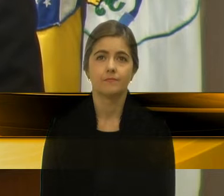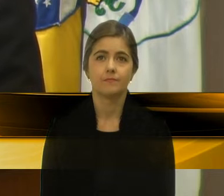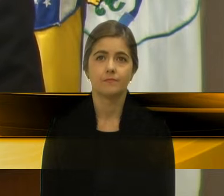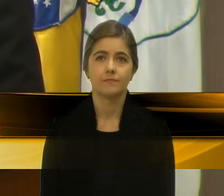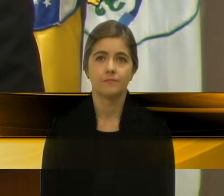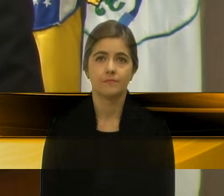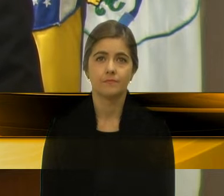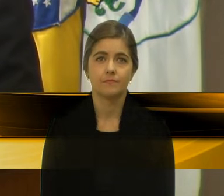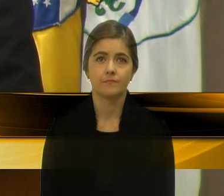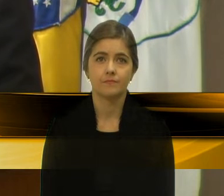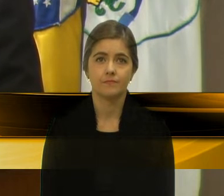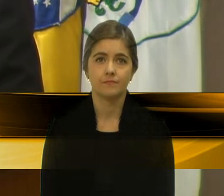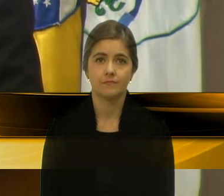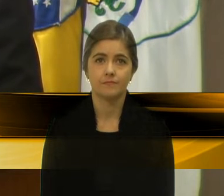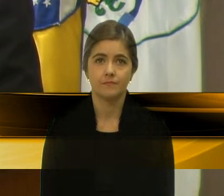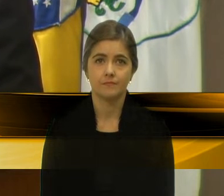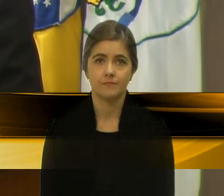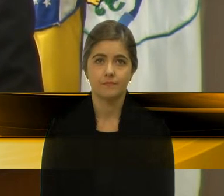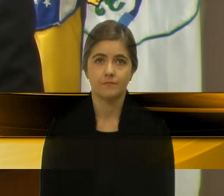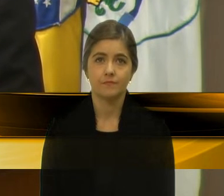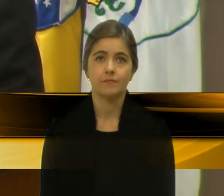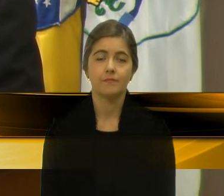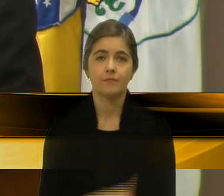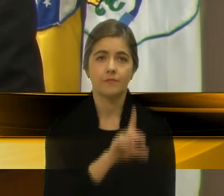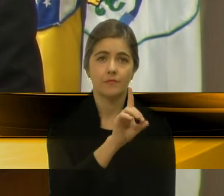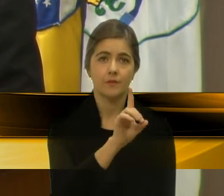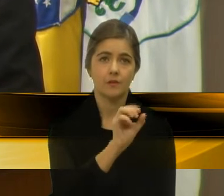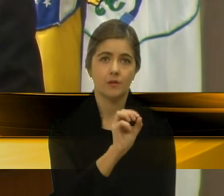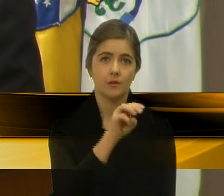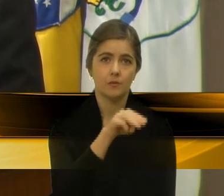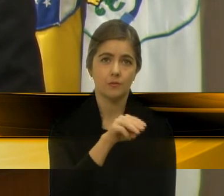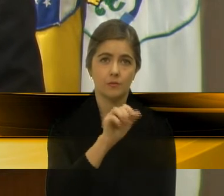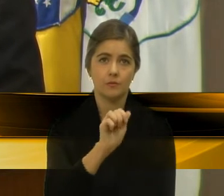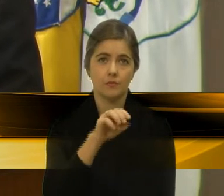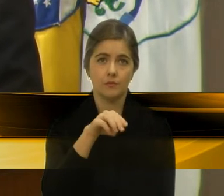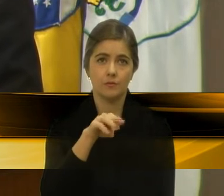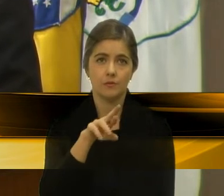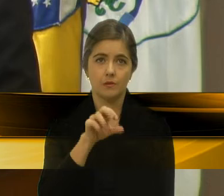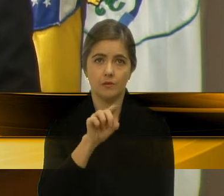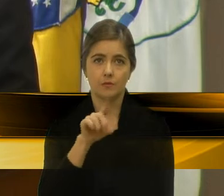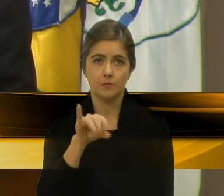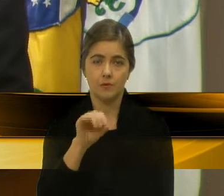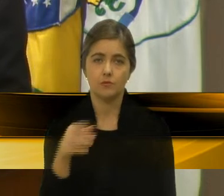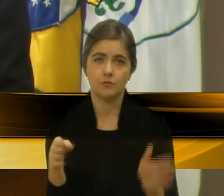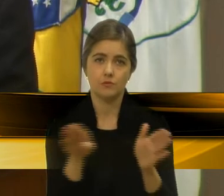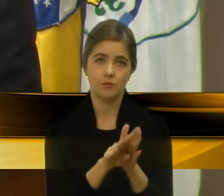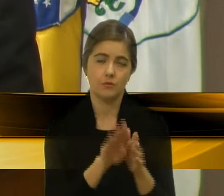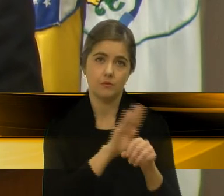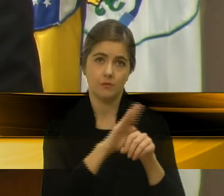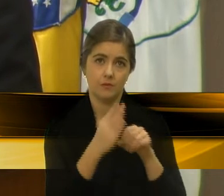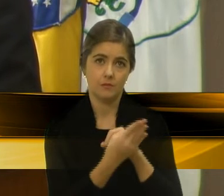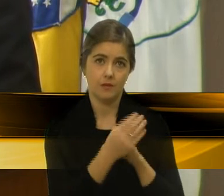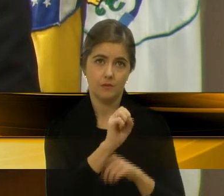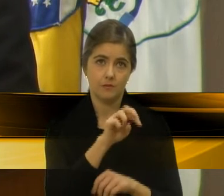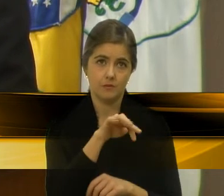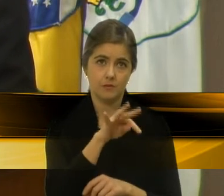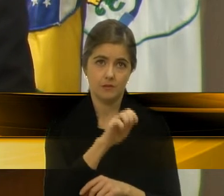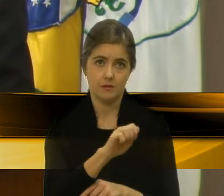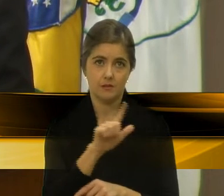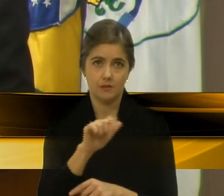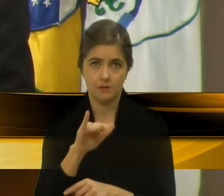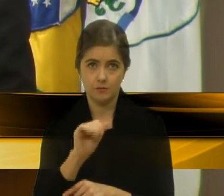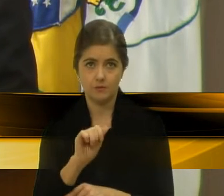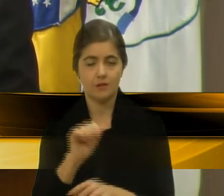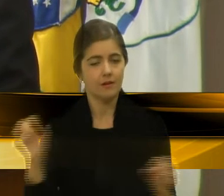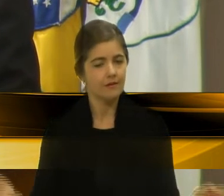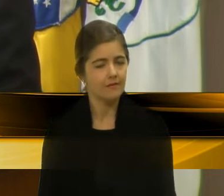Dom Ambrósio então chegou a Santa Lúcia em 11 de outubro de 1947 e foi recebido com grande festa, organizada